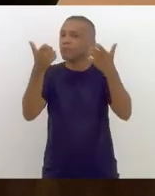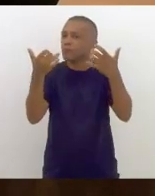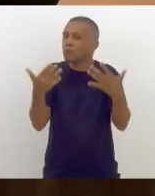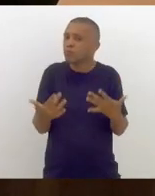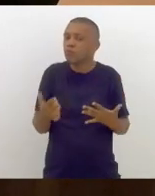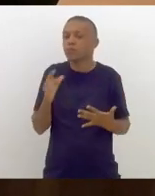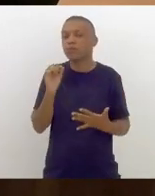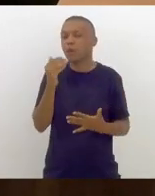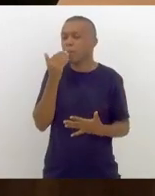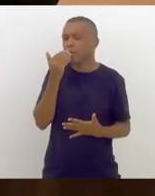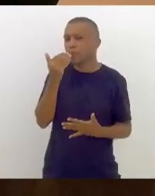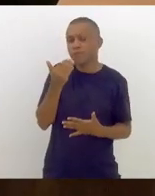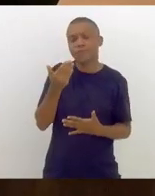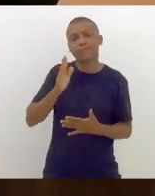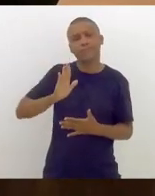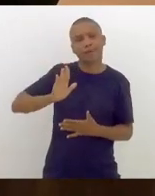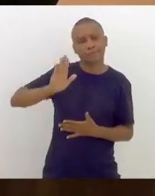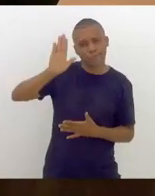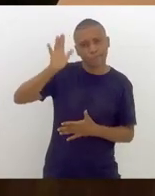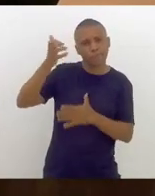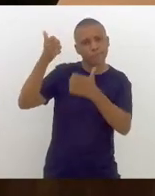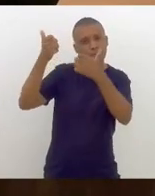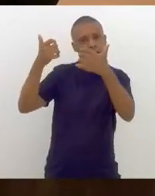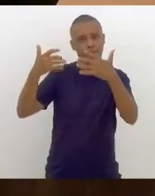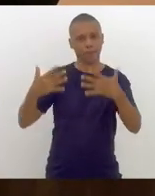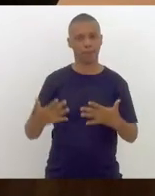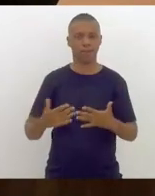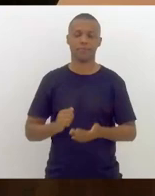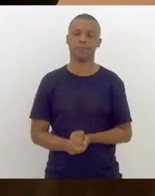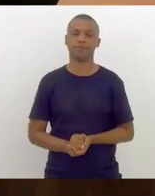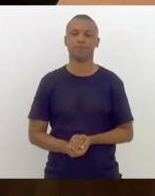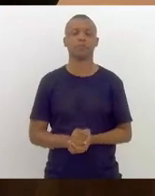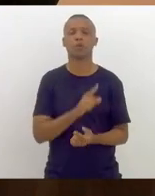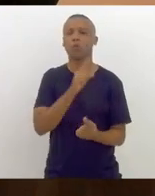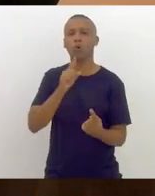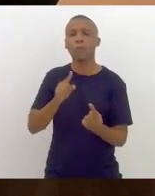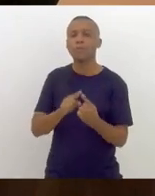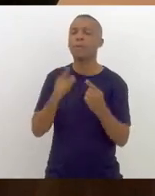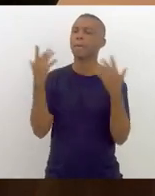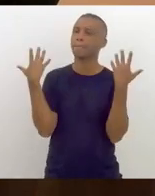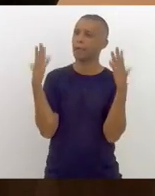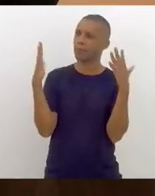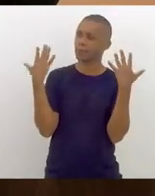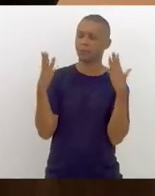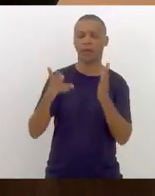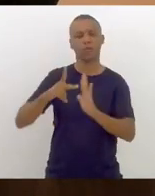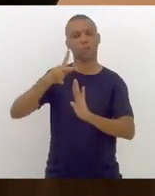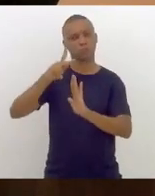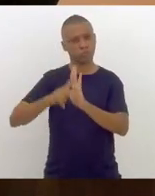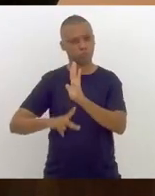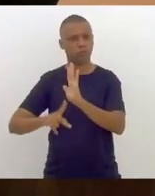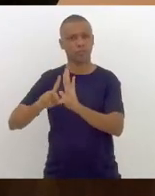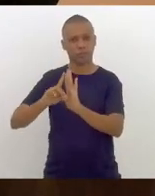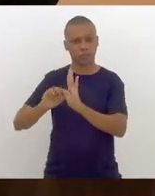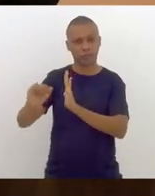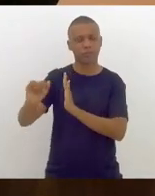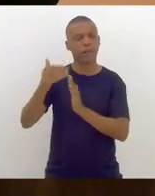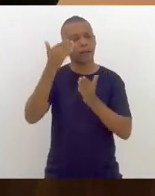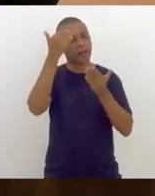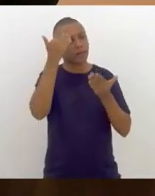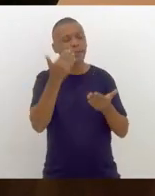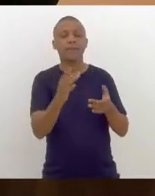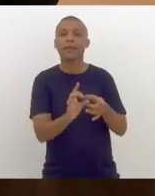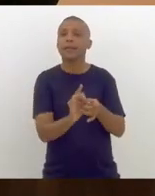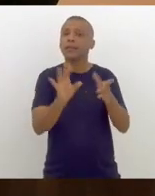pedir uma questão de ordem não só para parabenizá-la pelo projeto e agradecer a co-autoria